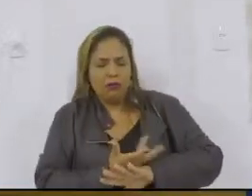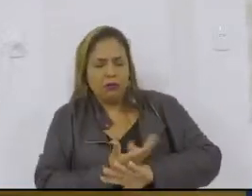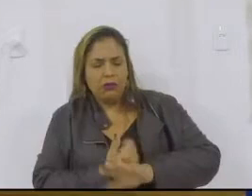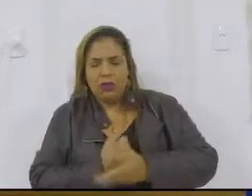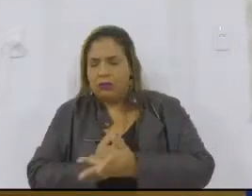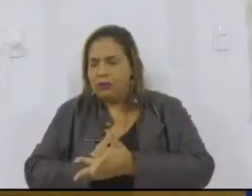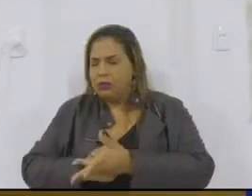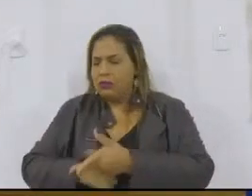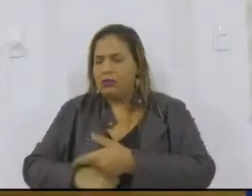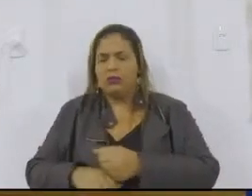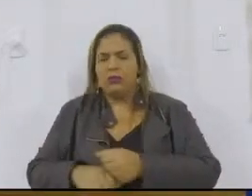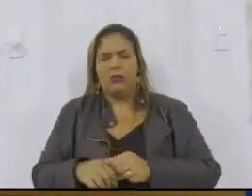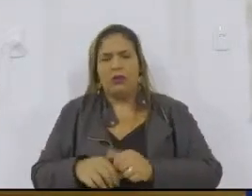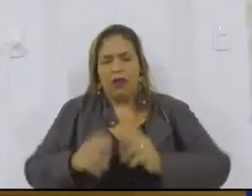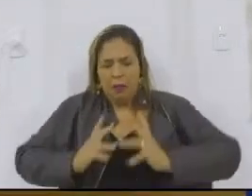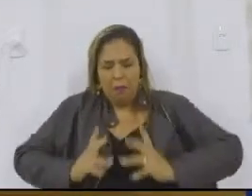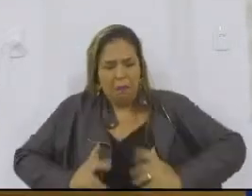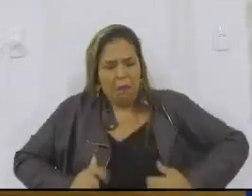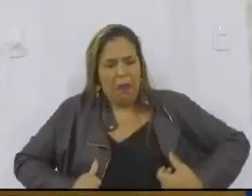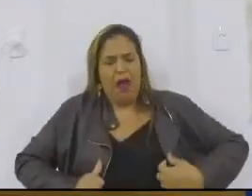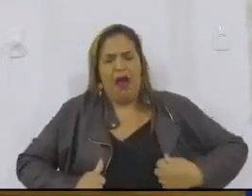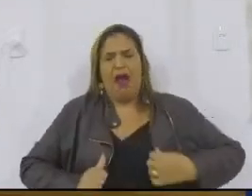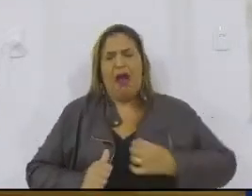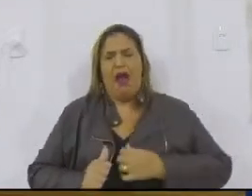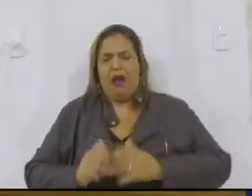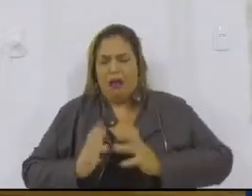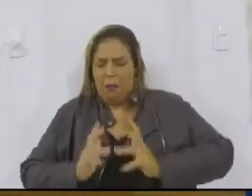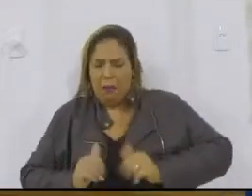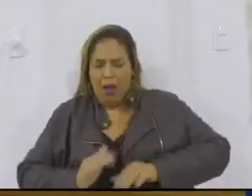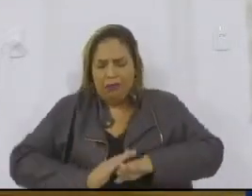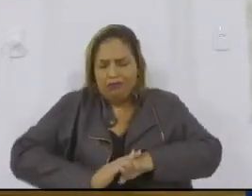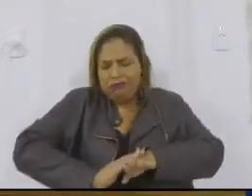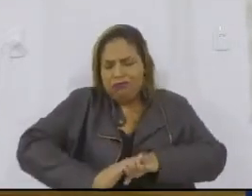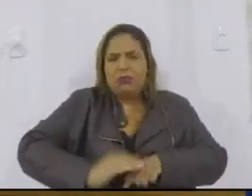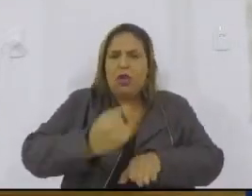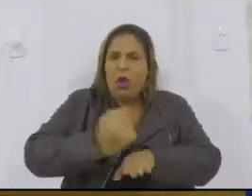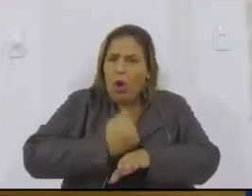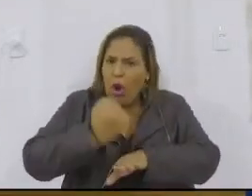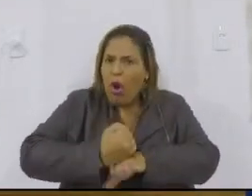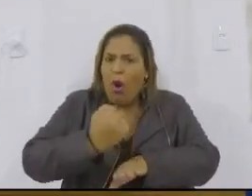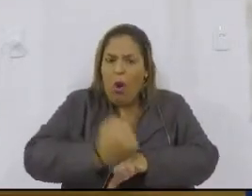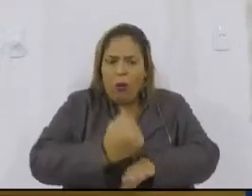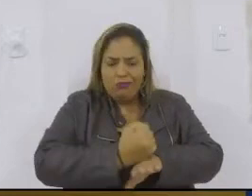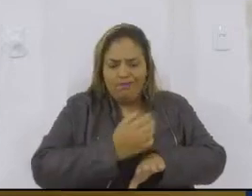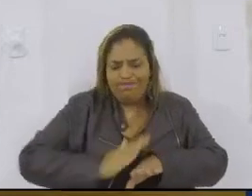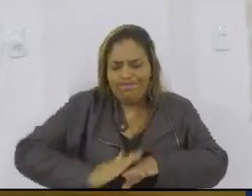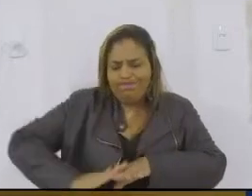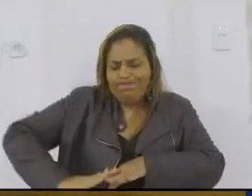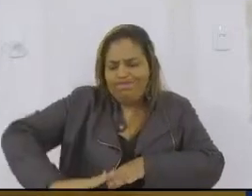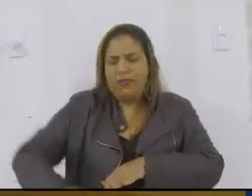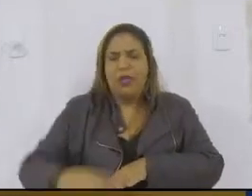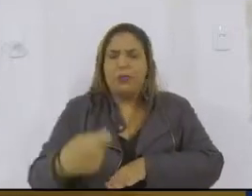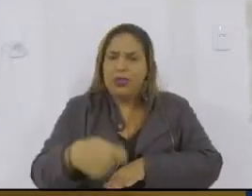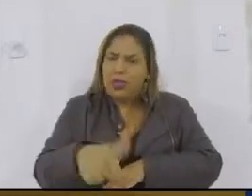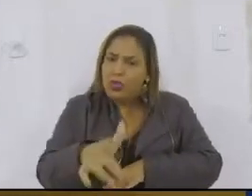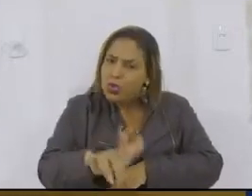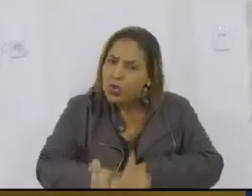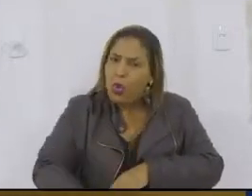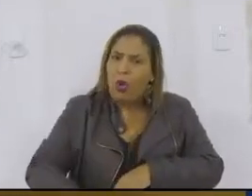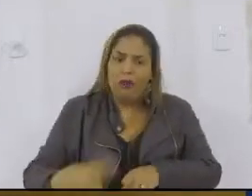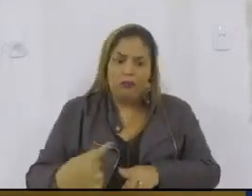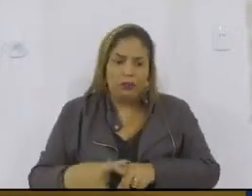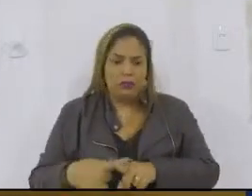Se coloque lixeiras, se faça uma manutenção no piso, que já está todo quebrado, tem locais que estão os